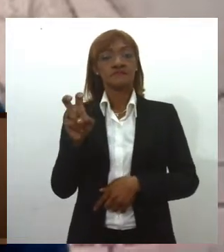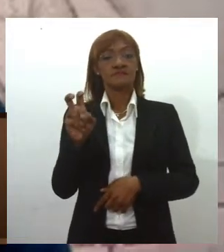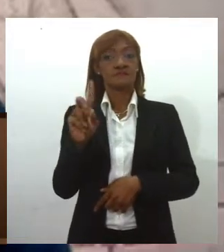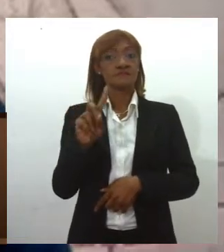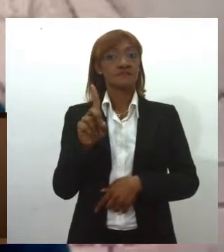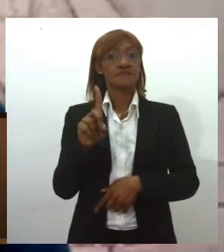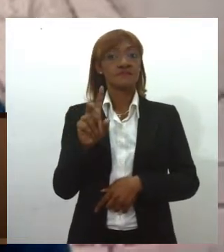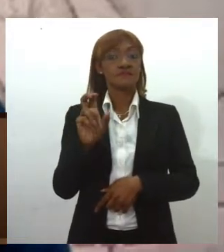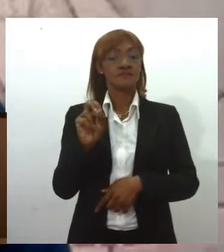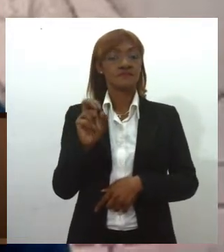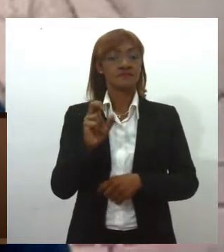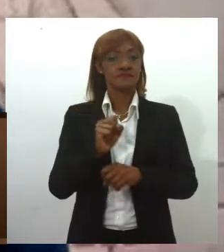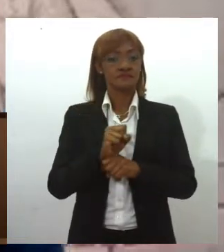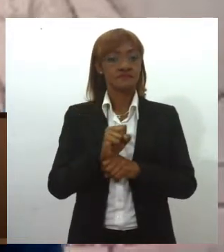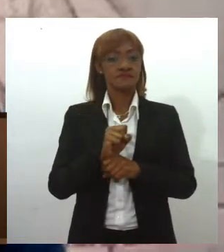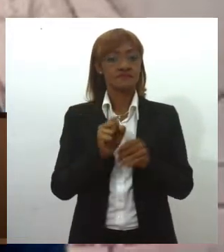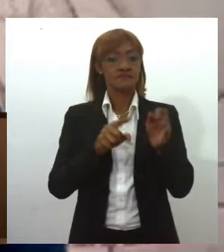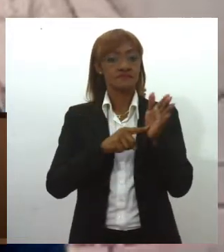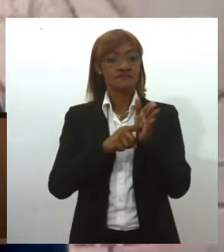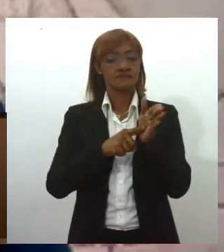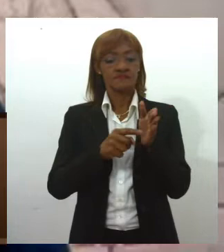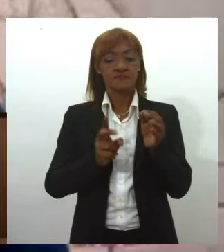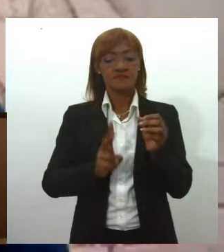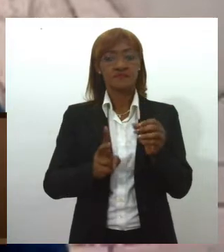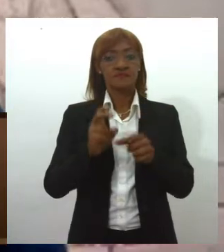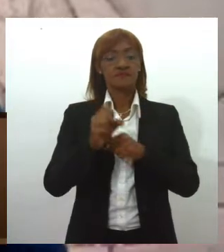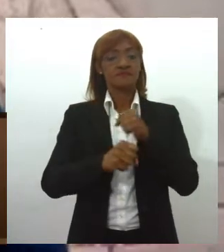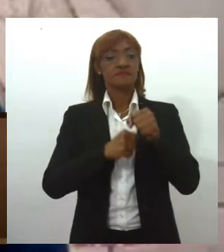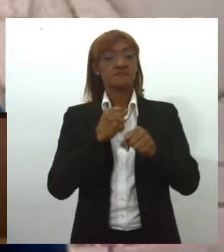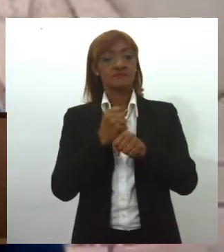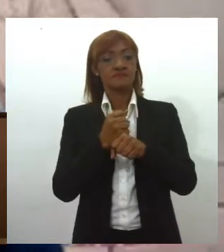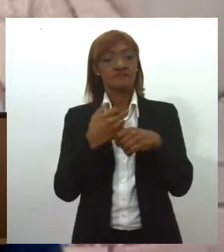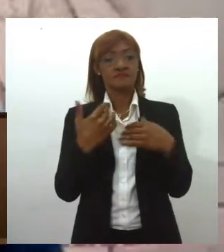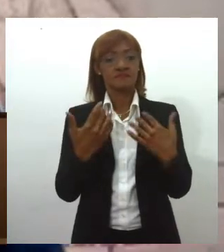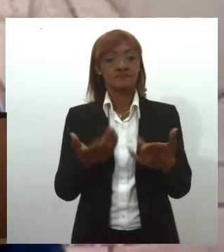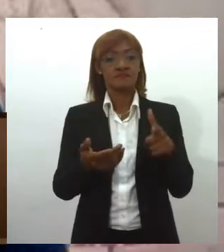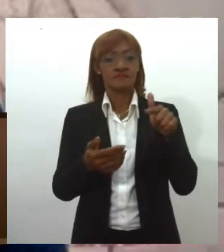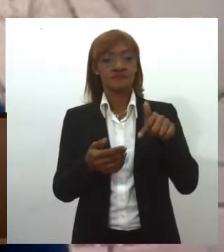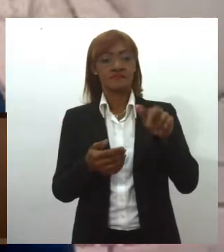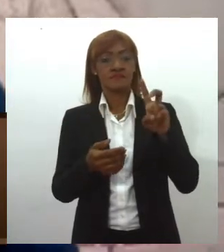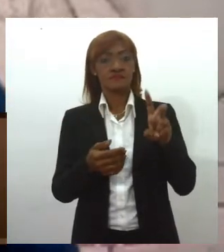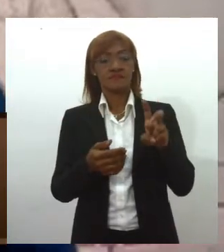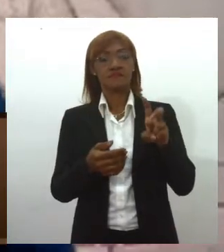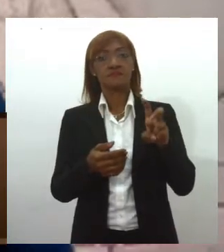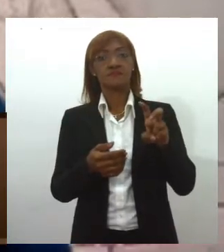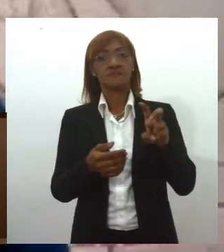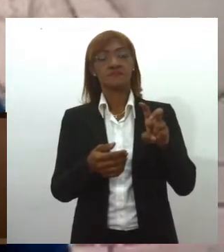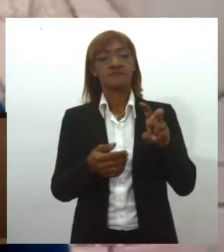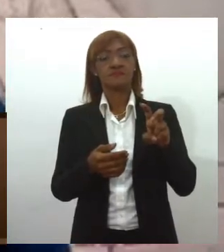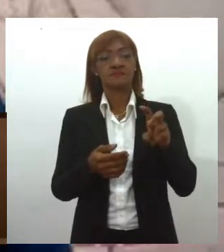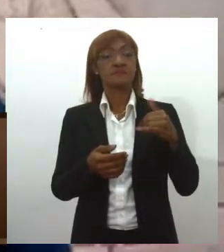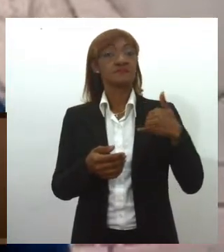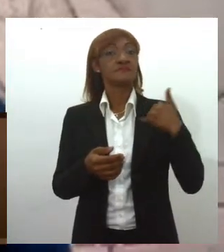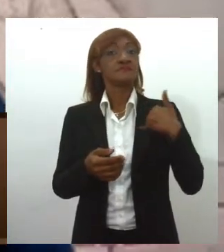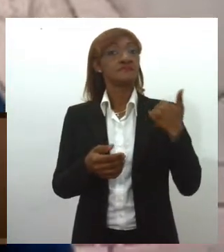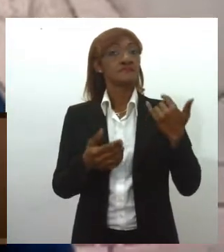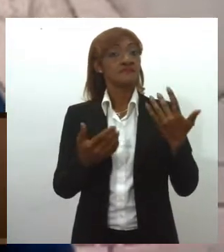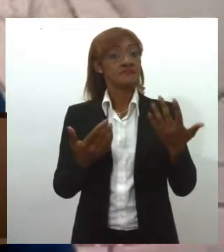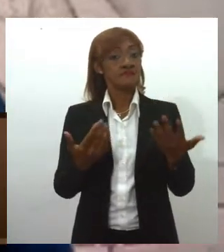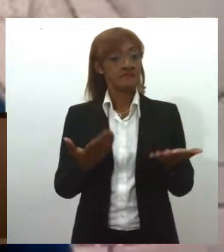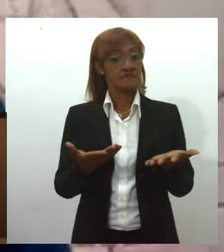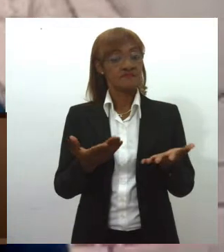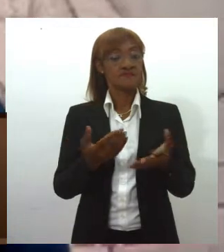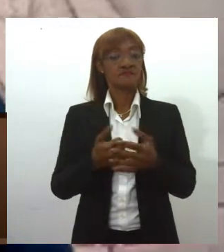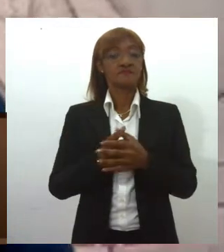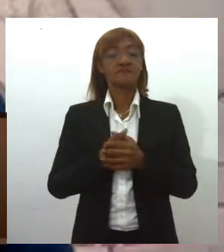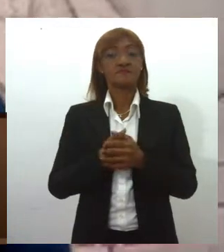E esse rastreamento deve ser mantido anualmente até pelo menos 75 anos de idade, quando vai ser discutido com